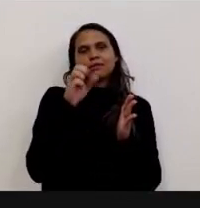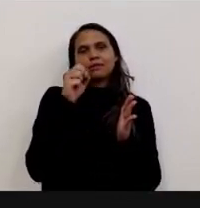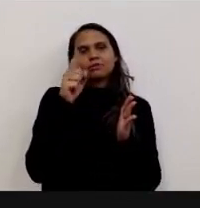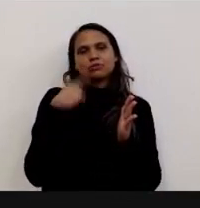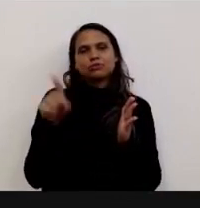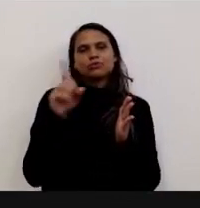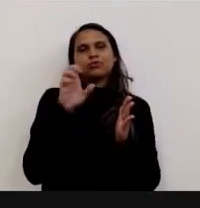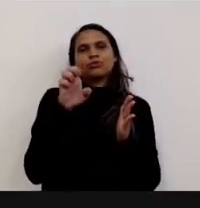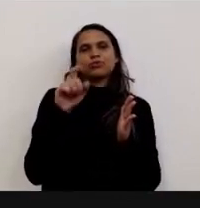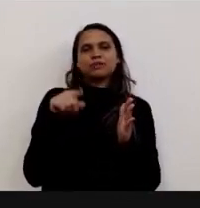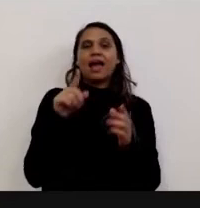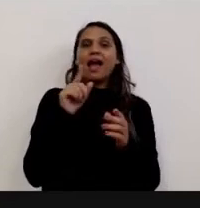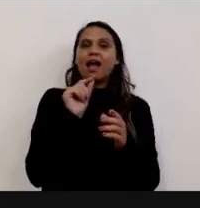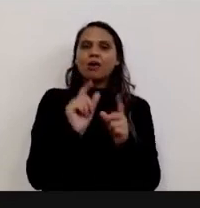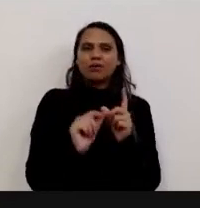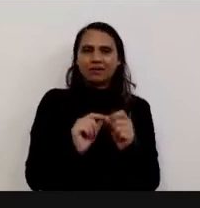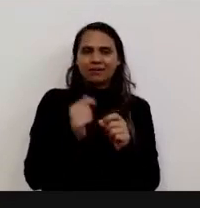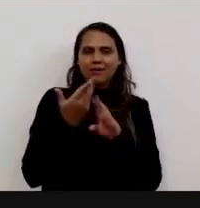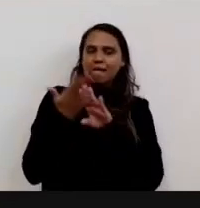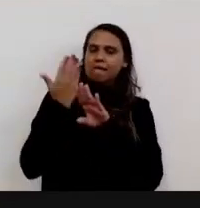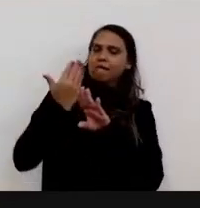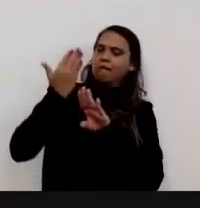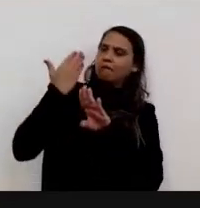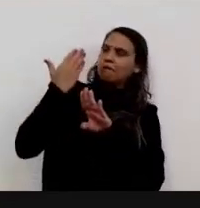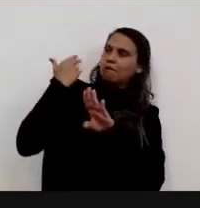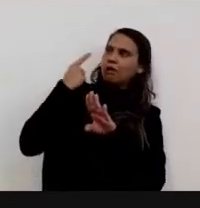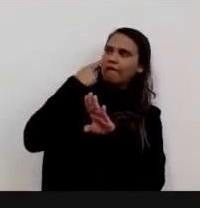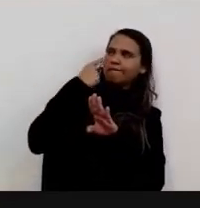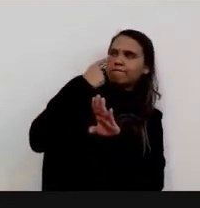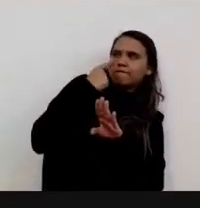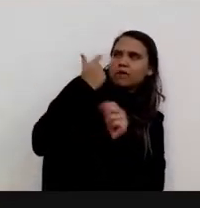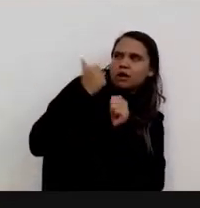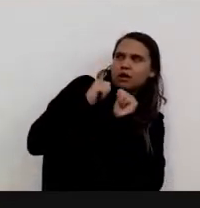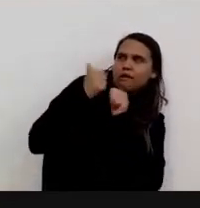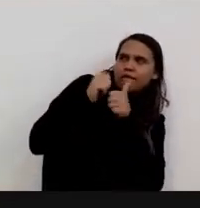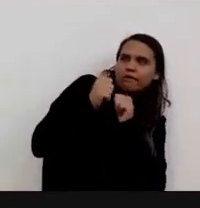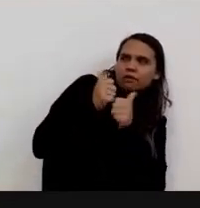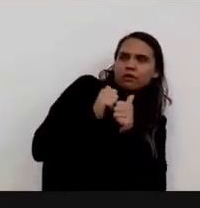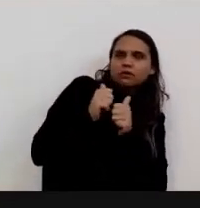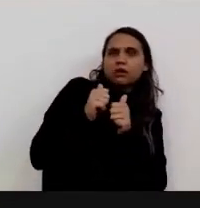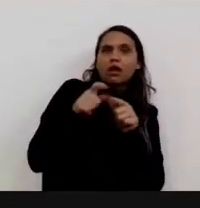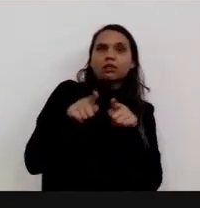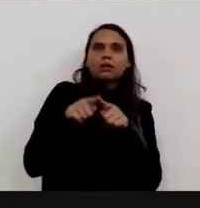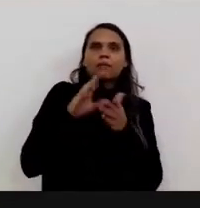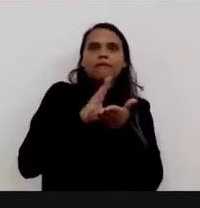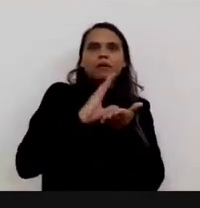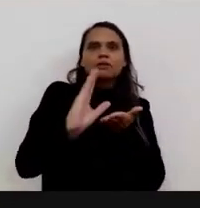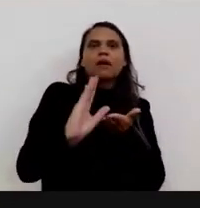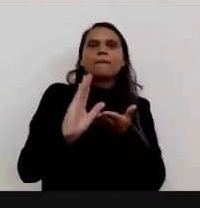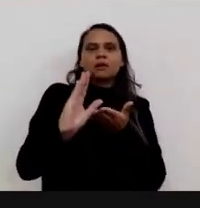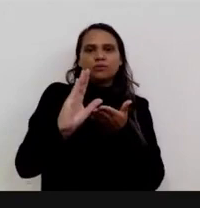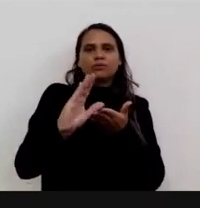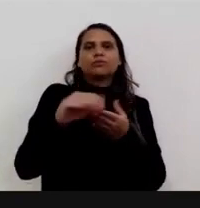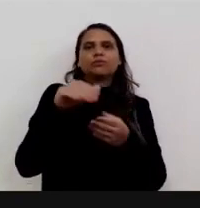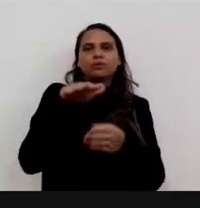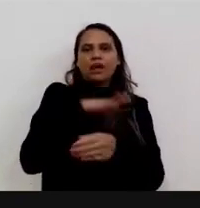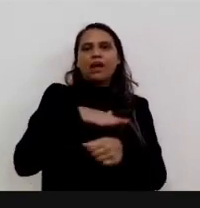para ver os fatores explicativos, né? Principalmente as questões de financiamento de campanha, que são questões,